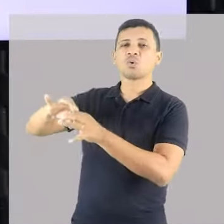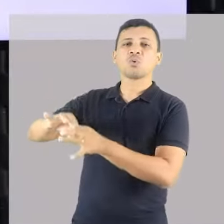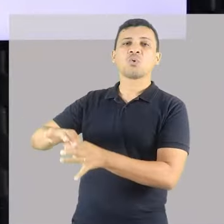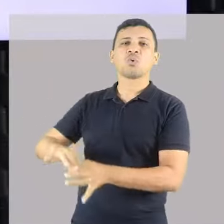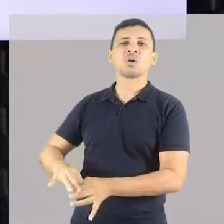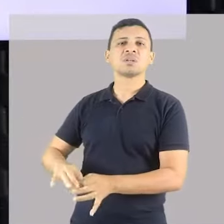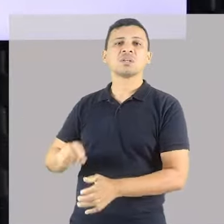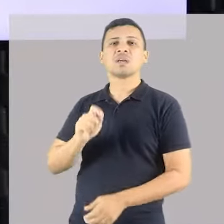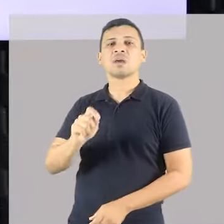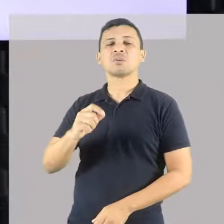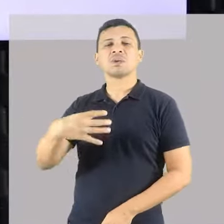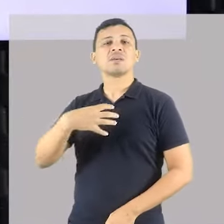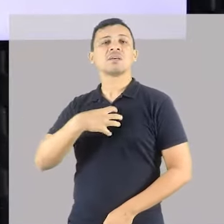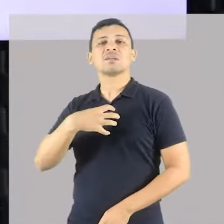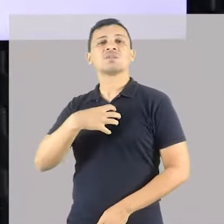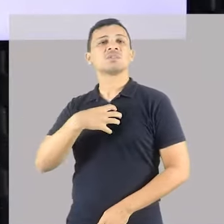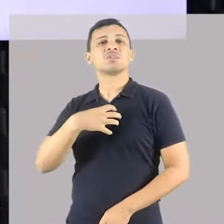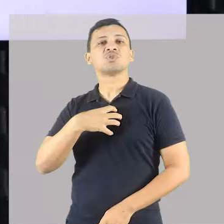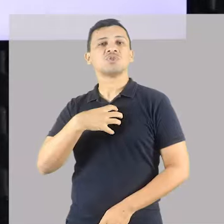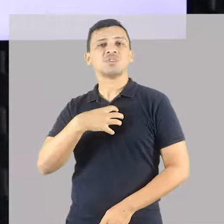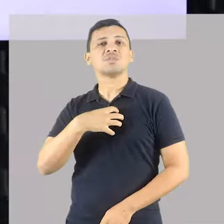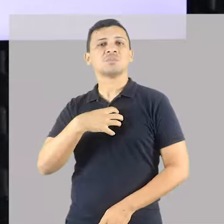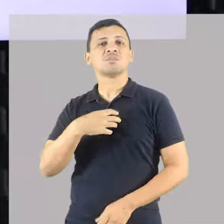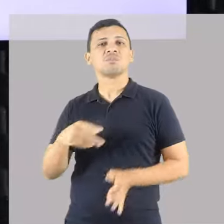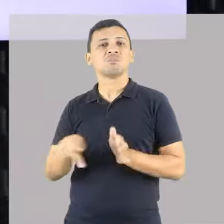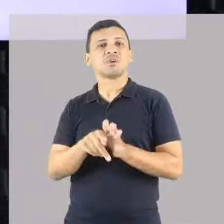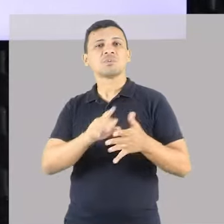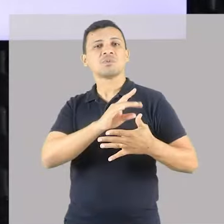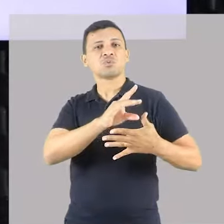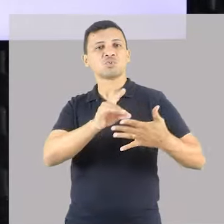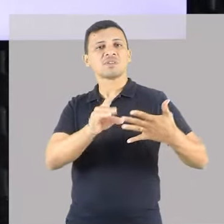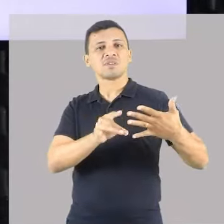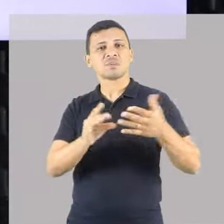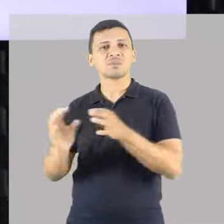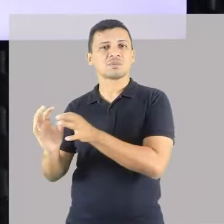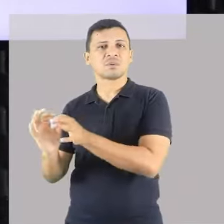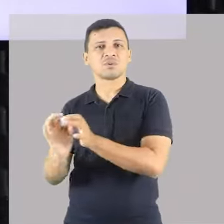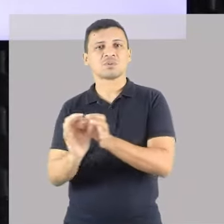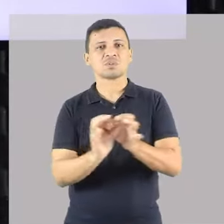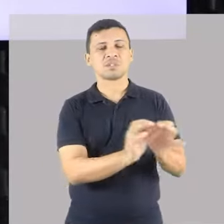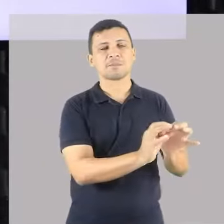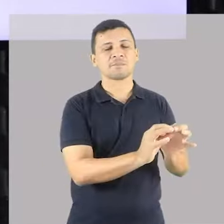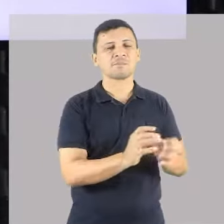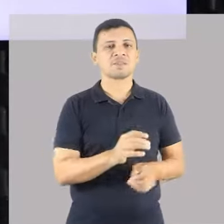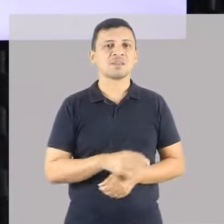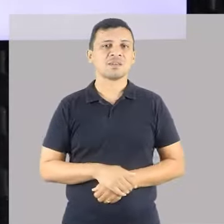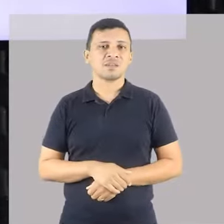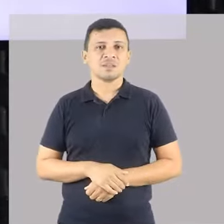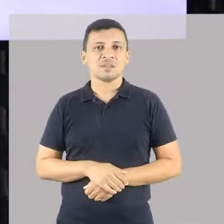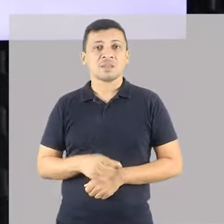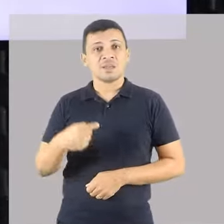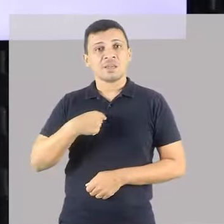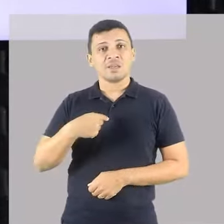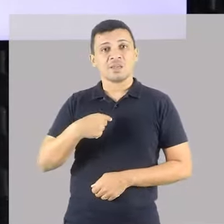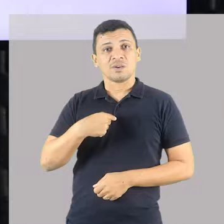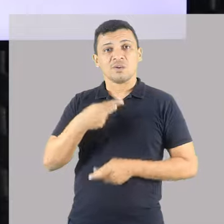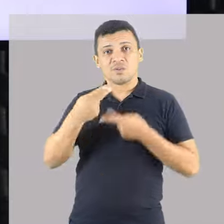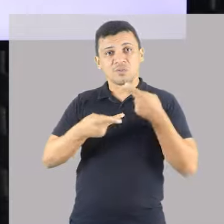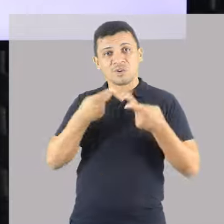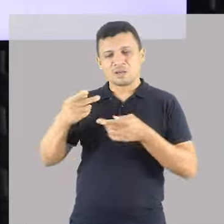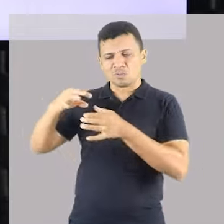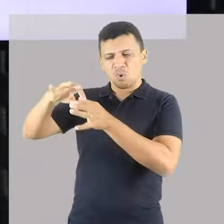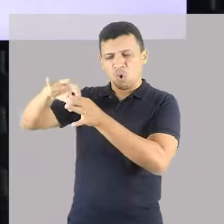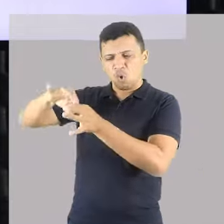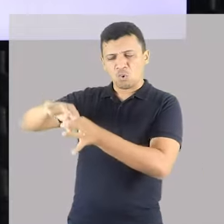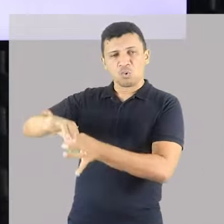o sentido estabelecido por esses elementos coesivos então todas as vezes que eu falo sobre coerência do texto eu